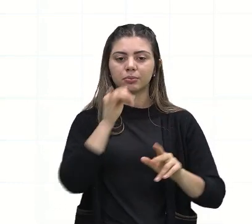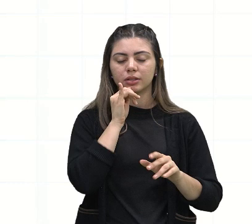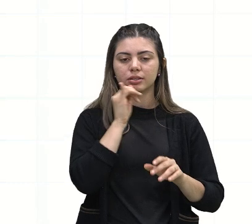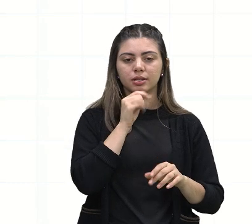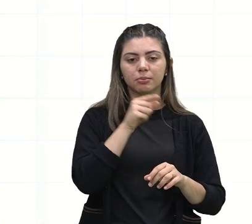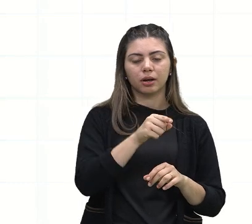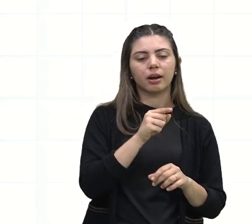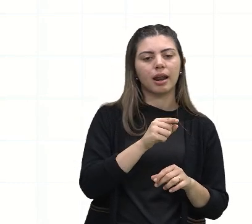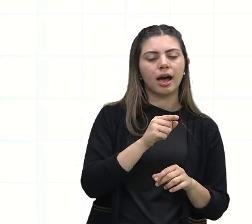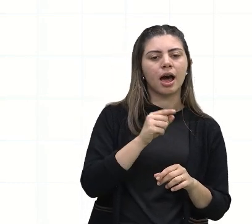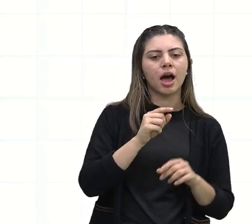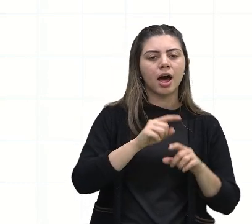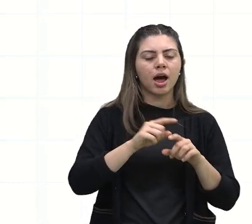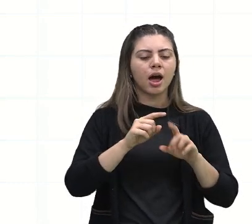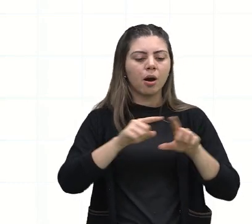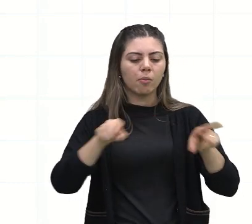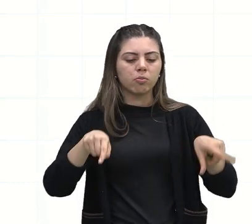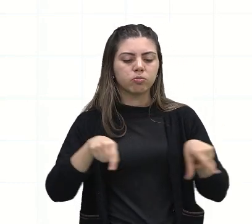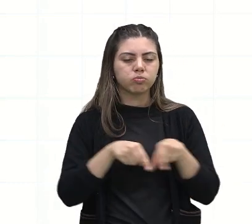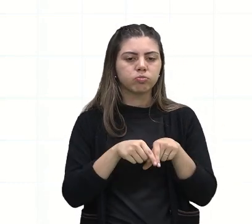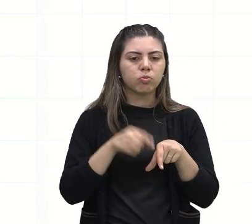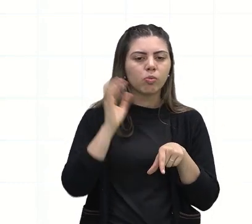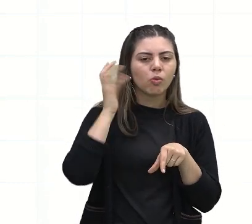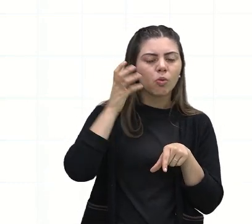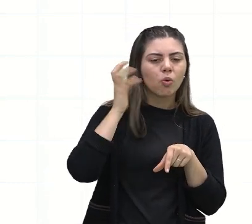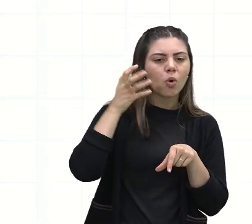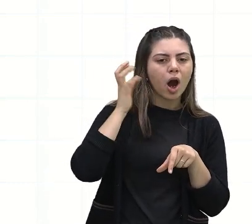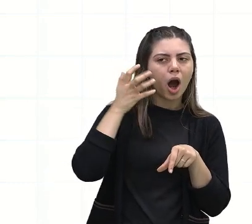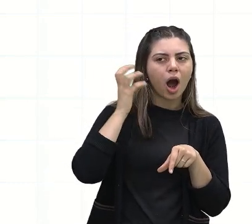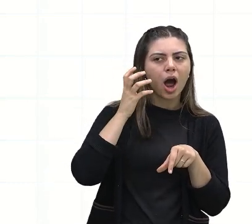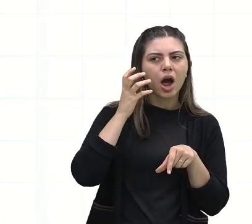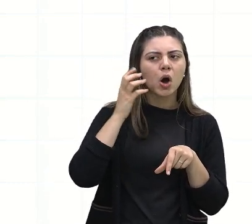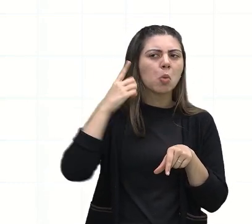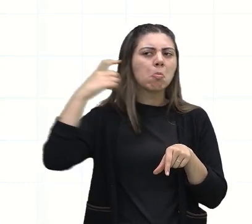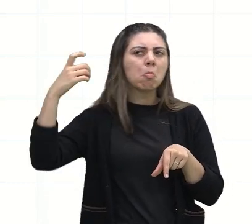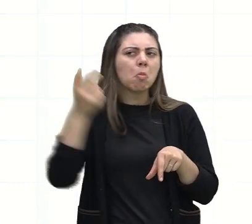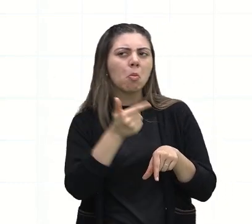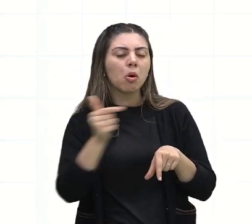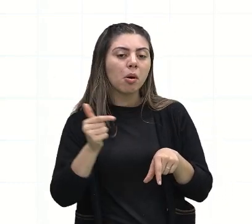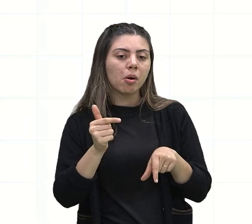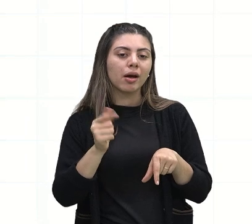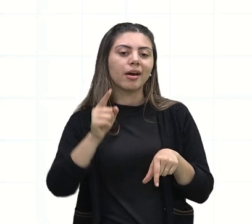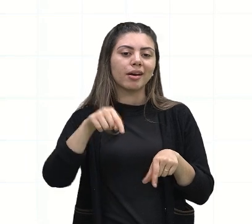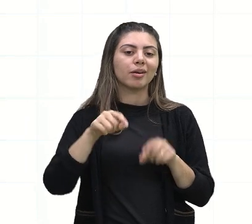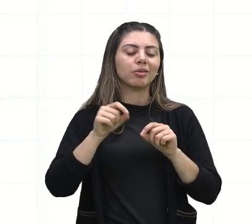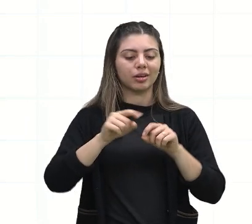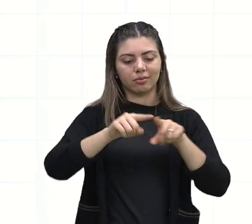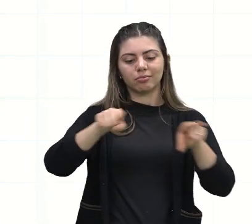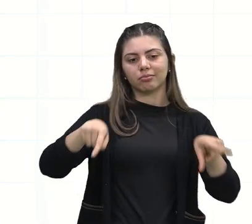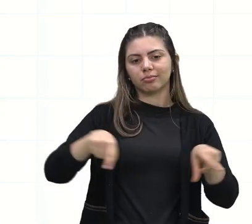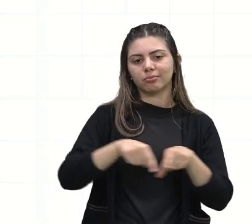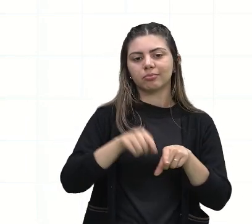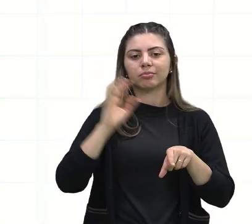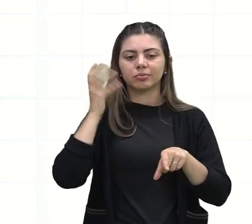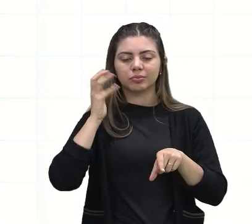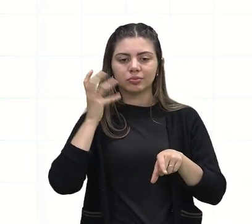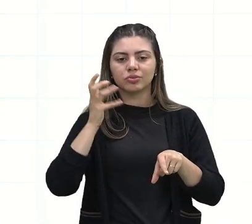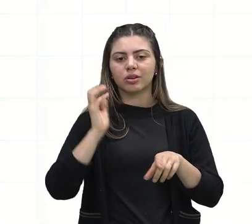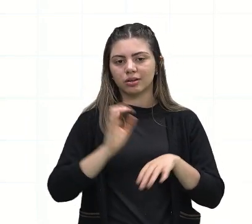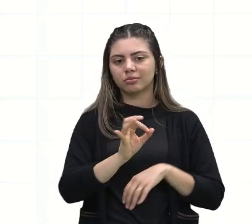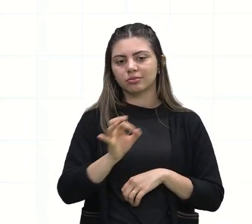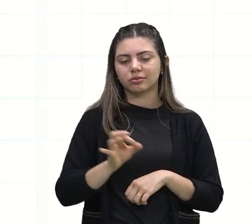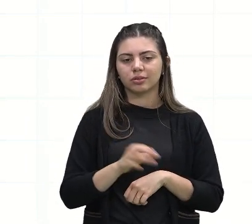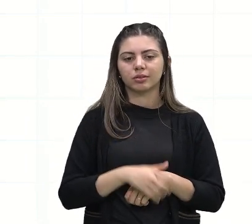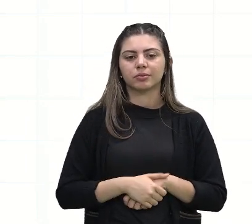Do aparelho, né? O aparelho que você pode ter aí na sua casa. Ou não, né? Que é